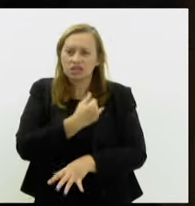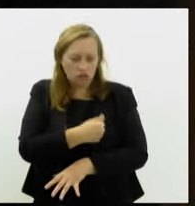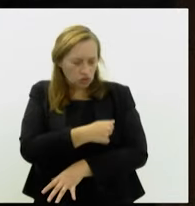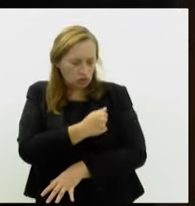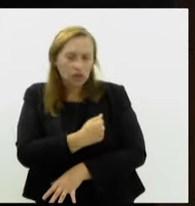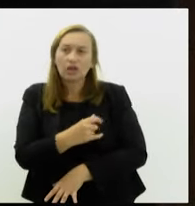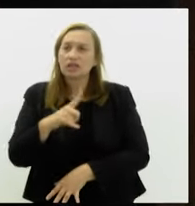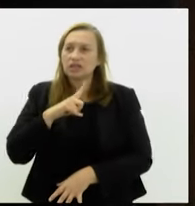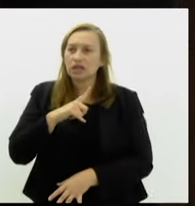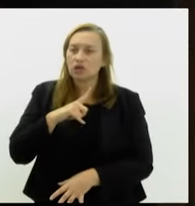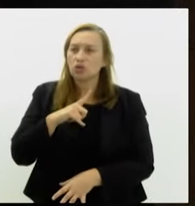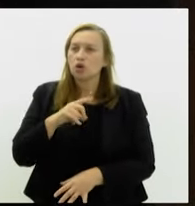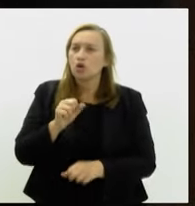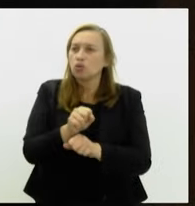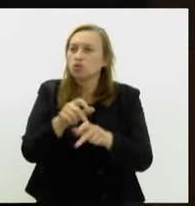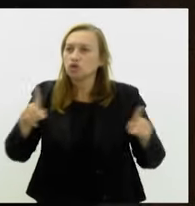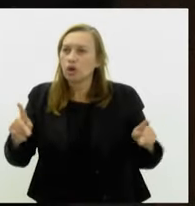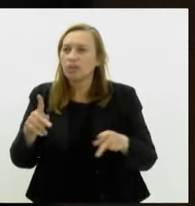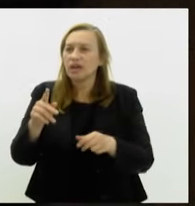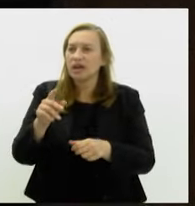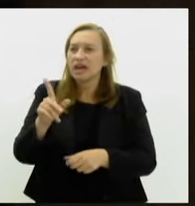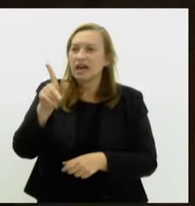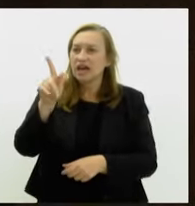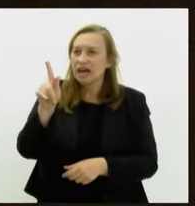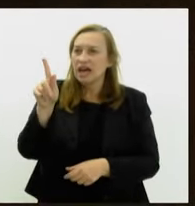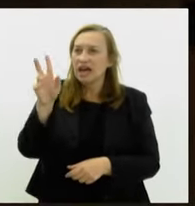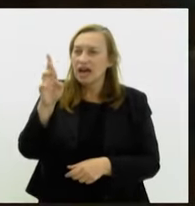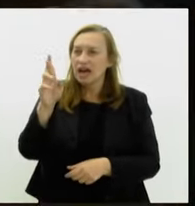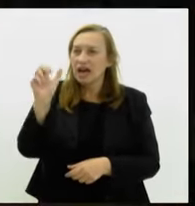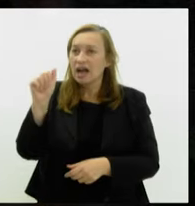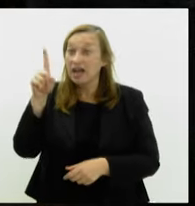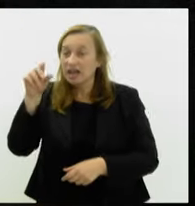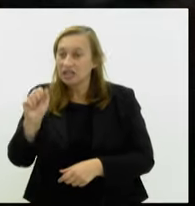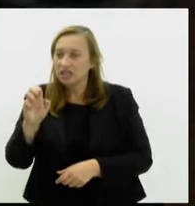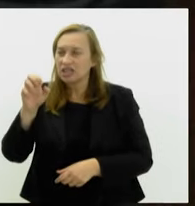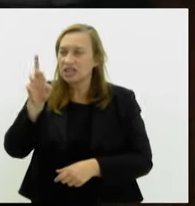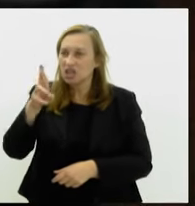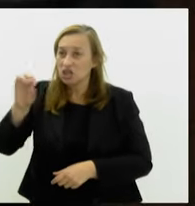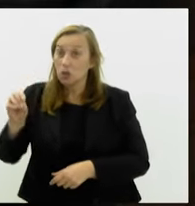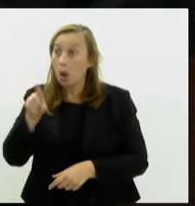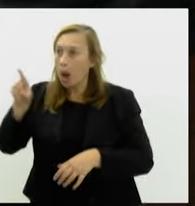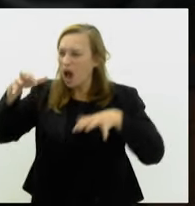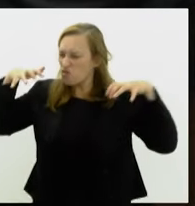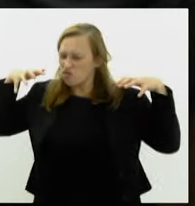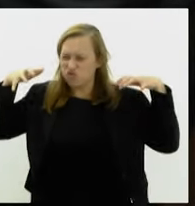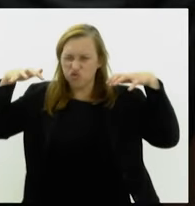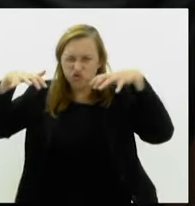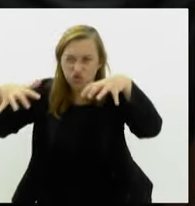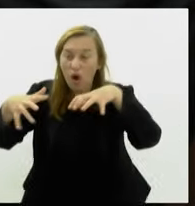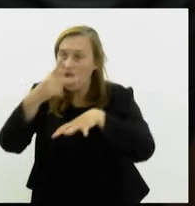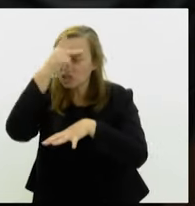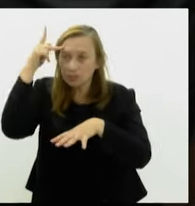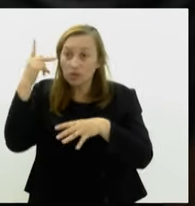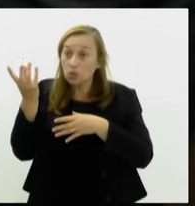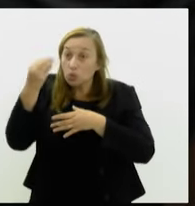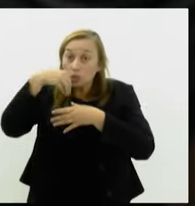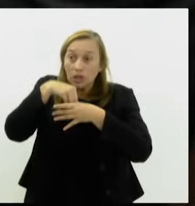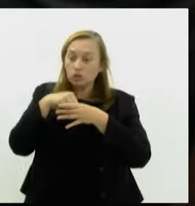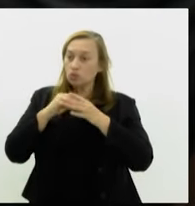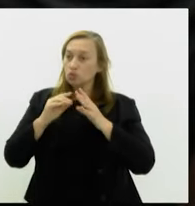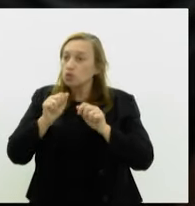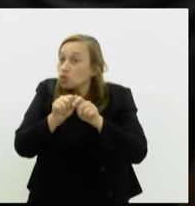shopping chamado Grande Rio, e lá choveu tanto, presidente, que as pessoas tiveram que permanecer no